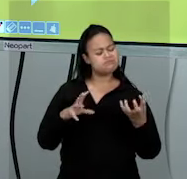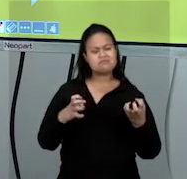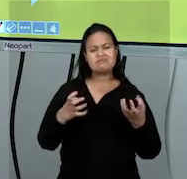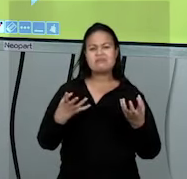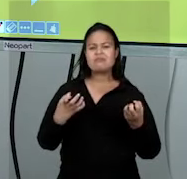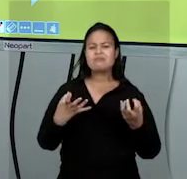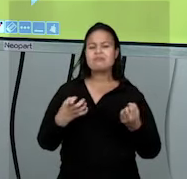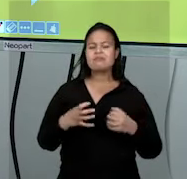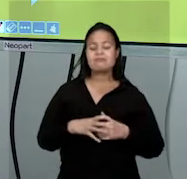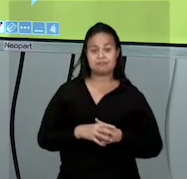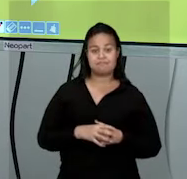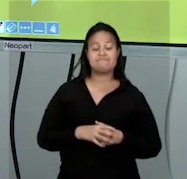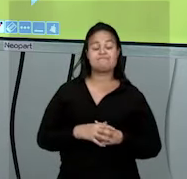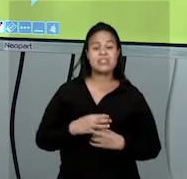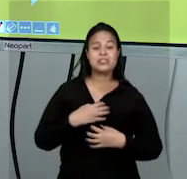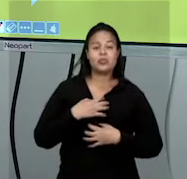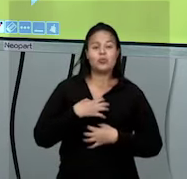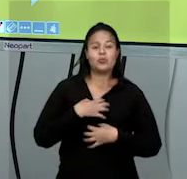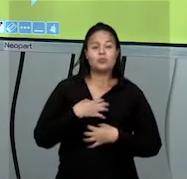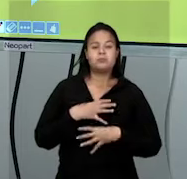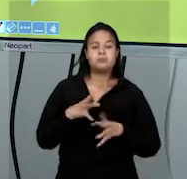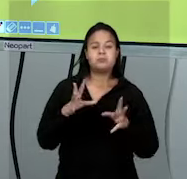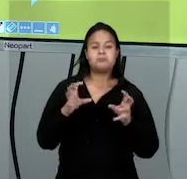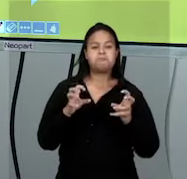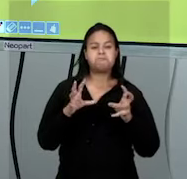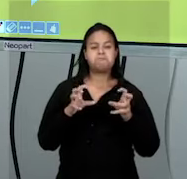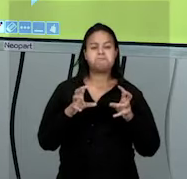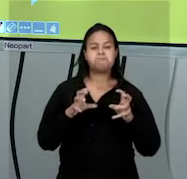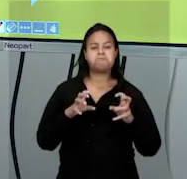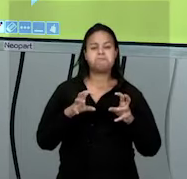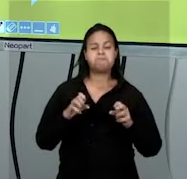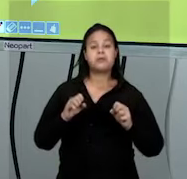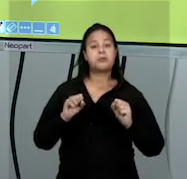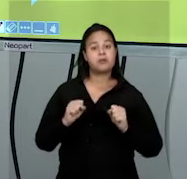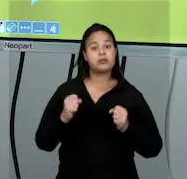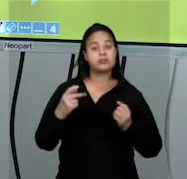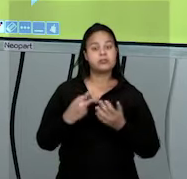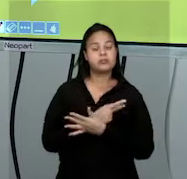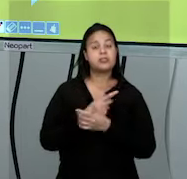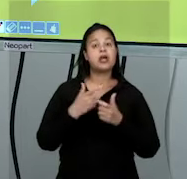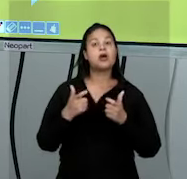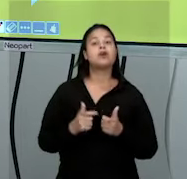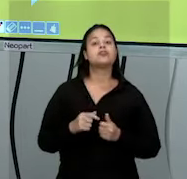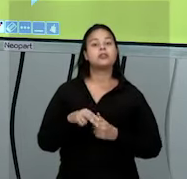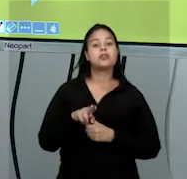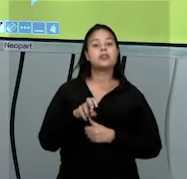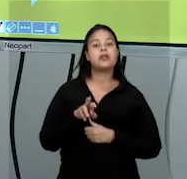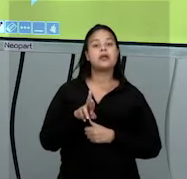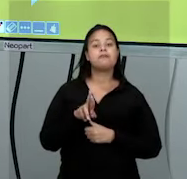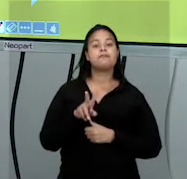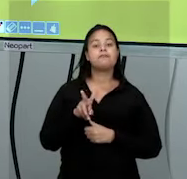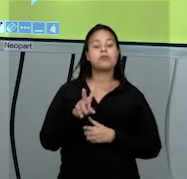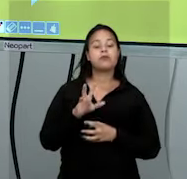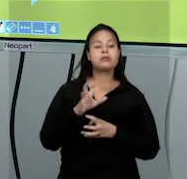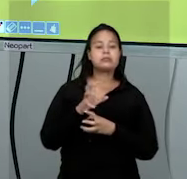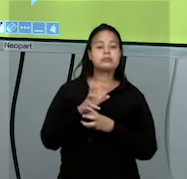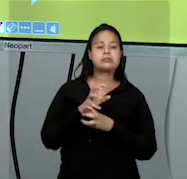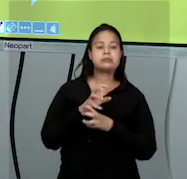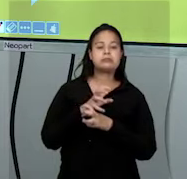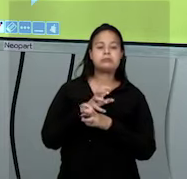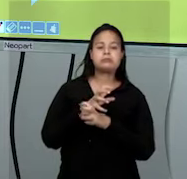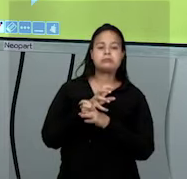A sensação de formigamento, ela pode acontecer por uma lesão no nervo. Atrofia muscular, ou seja,